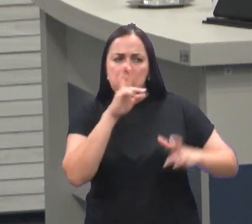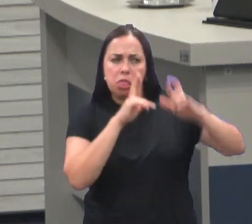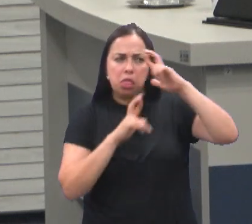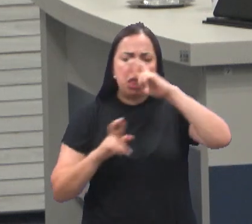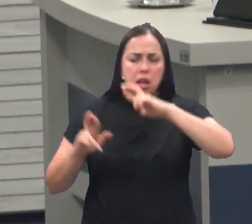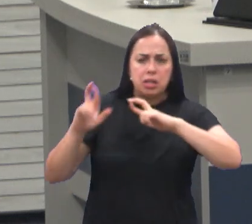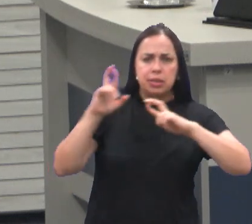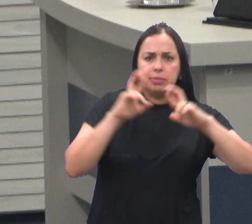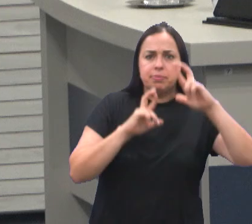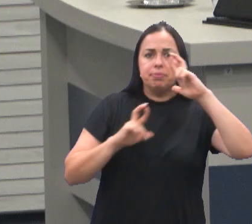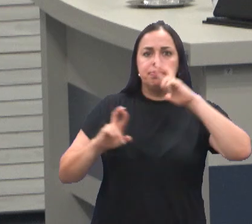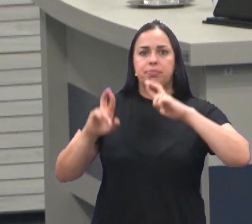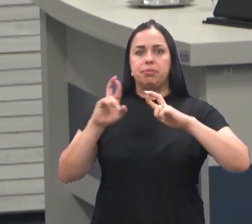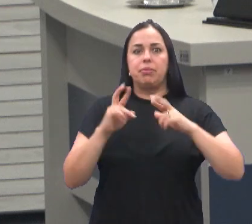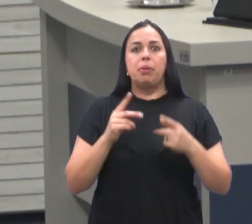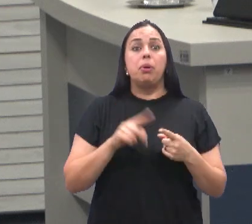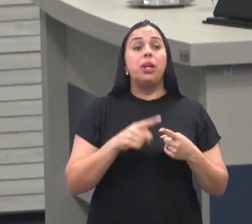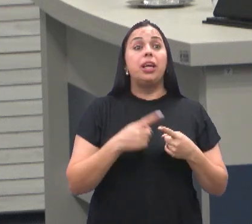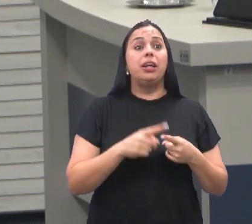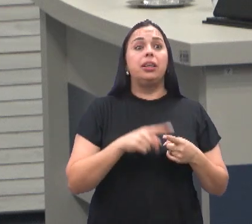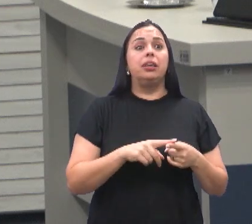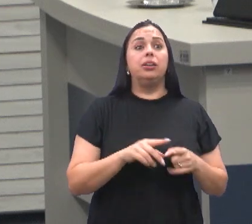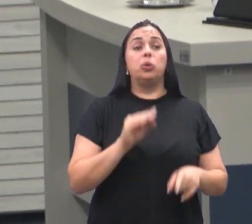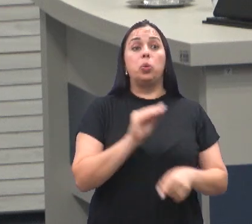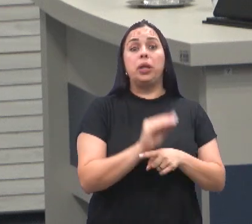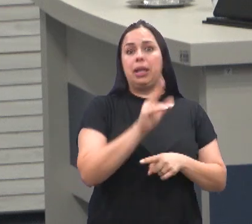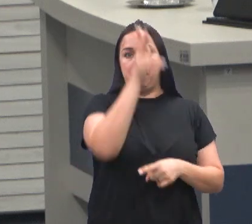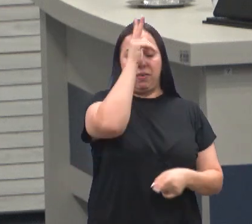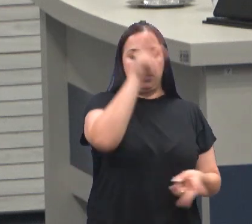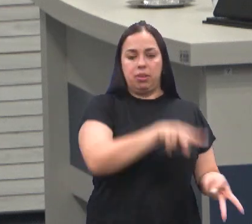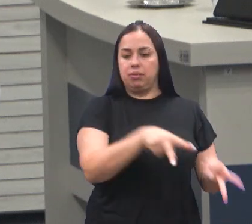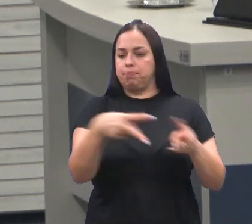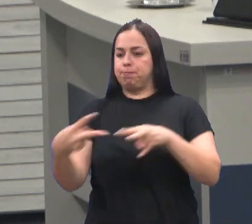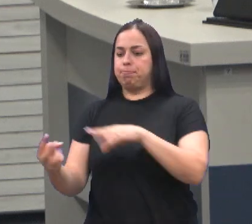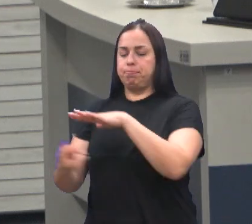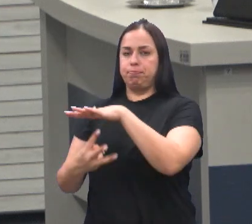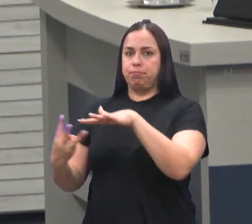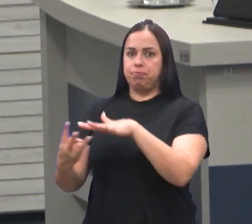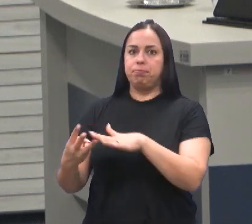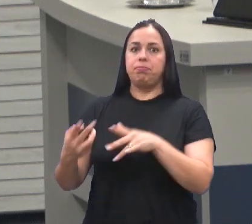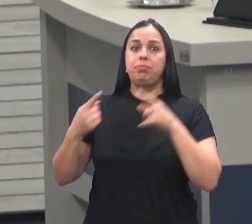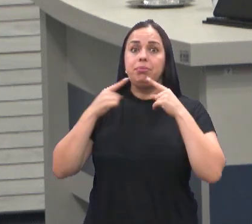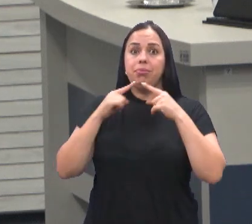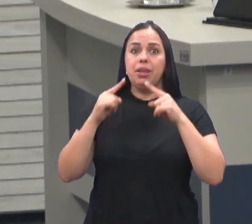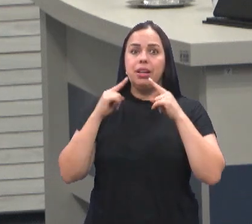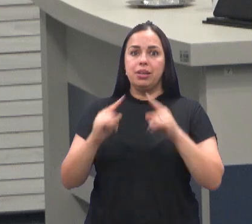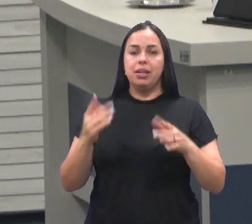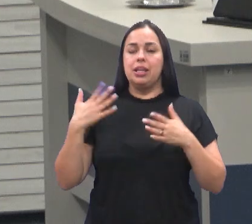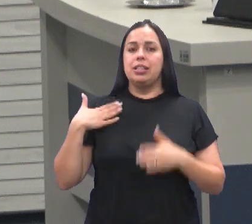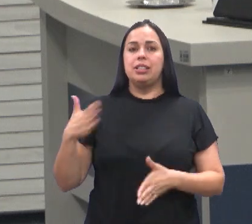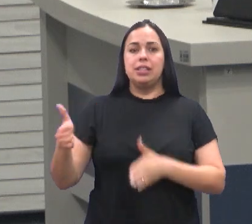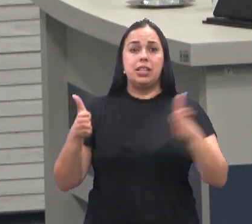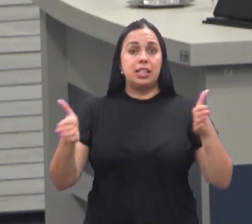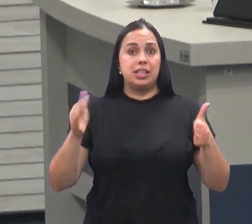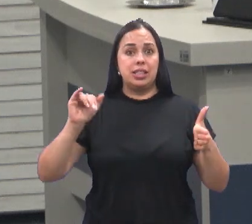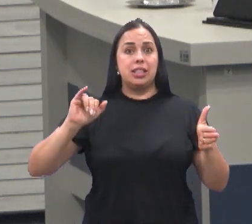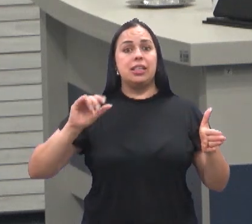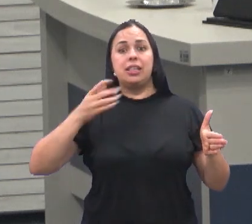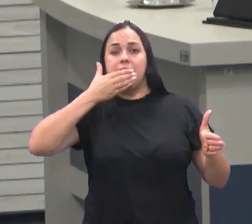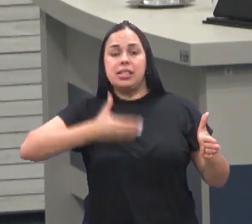creches que estão sendo terceirizadas, porque tem muita reclamação. De dezembro a janeiro, o que teve de colegas,